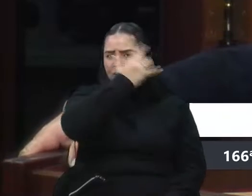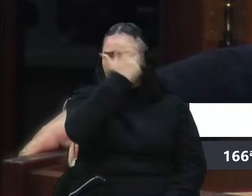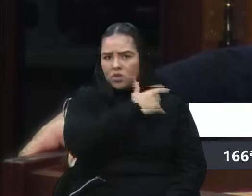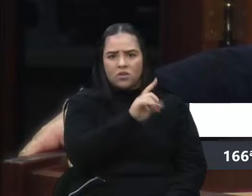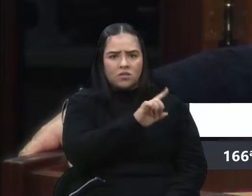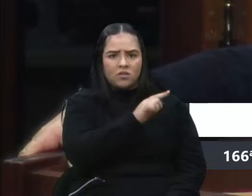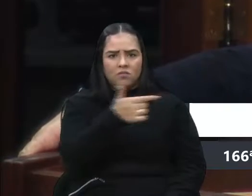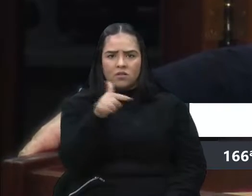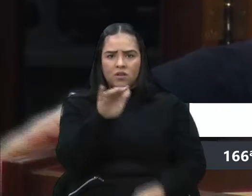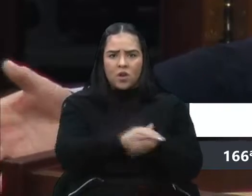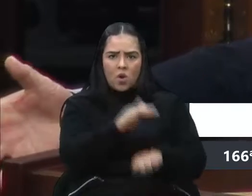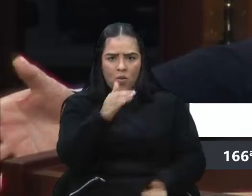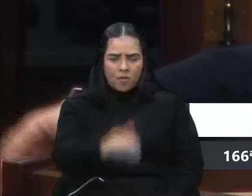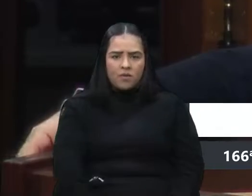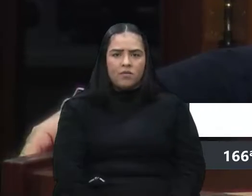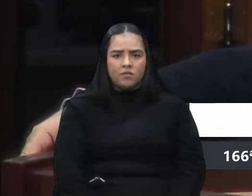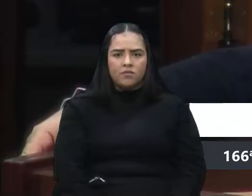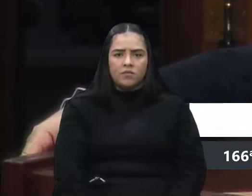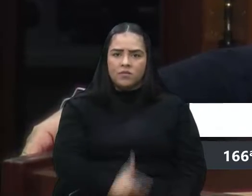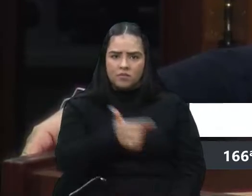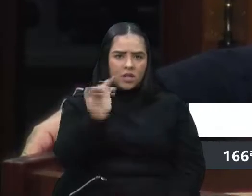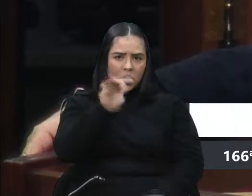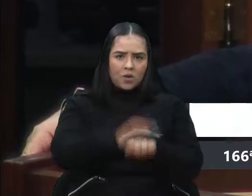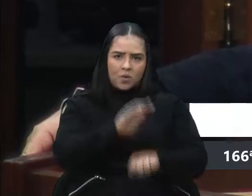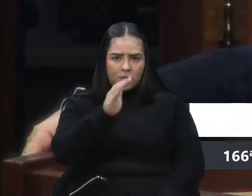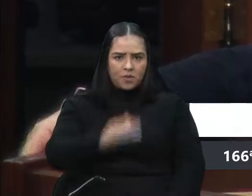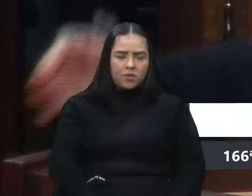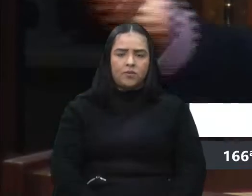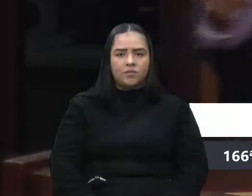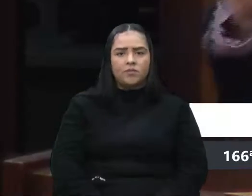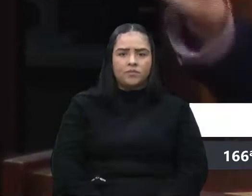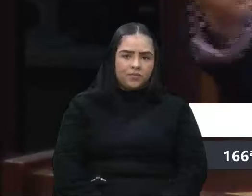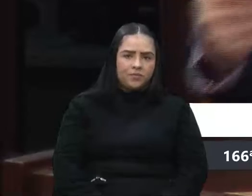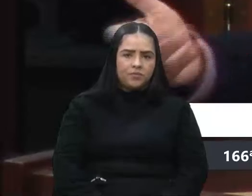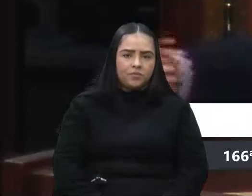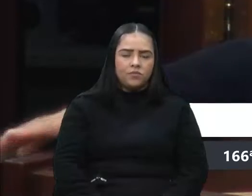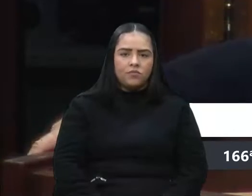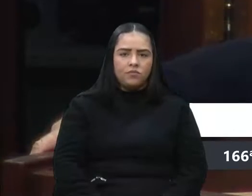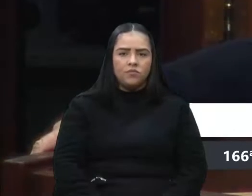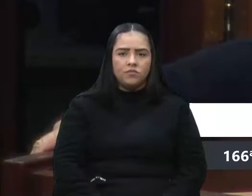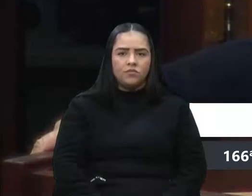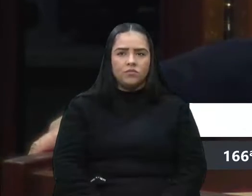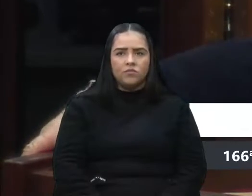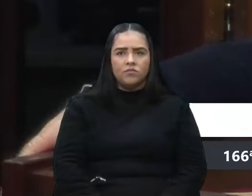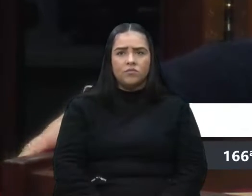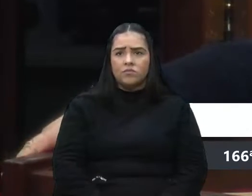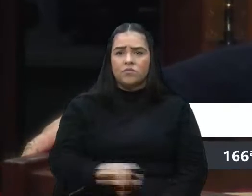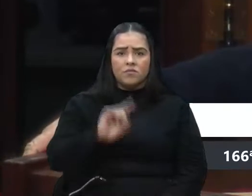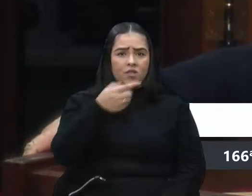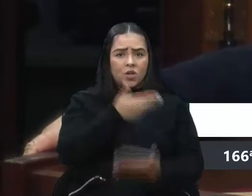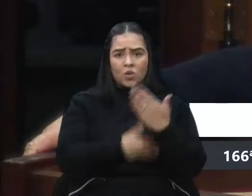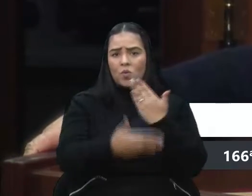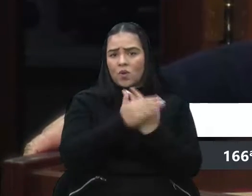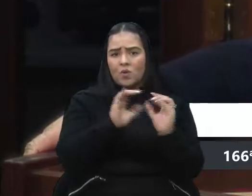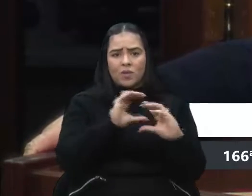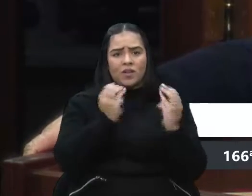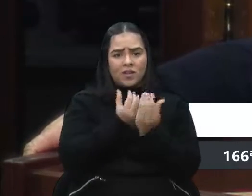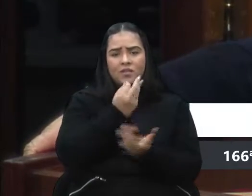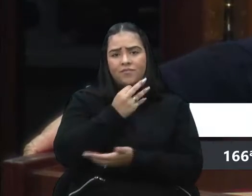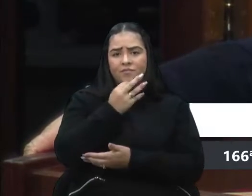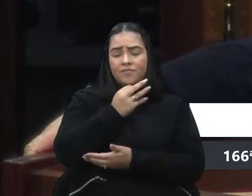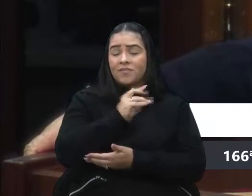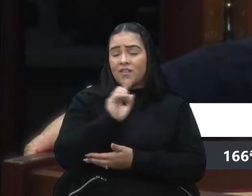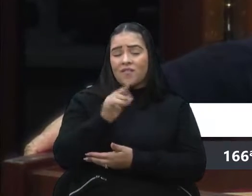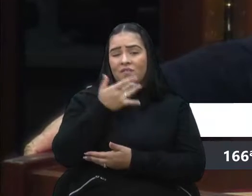dívida. Não tem culpa. É um empenho de toda a comunidade caxiense. Então é